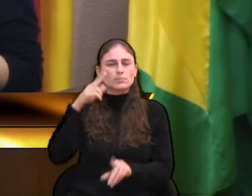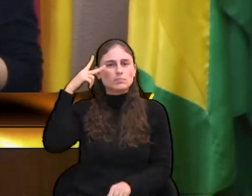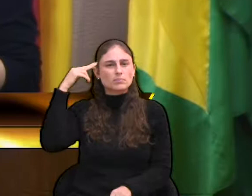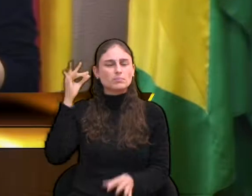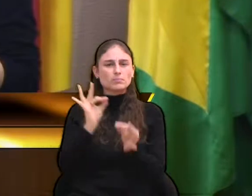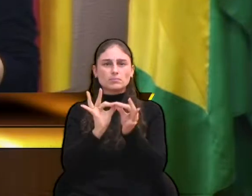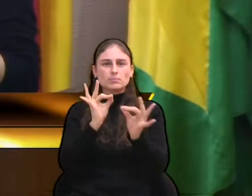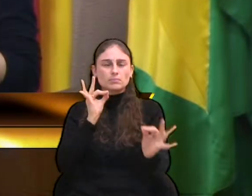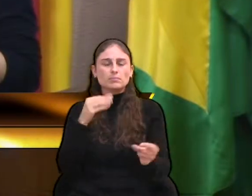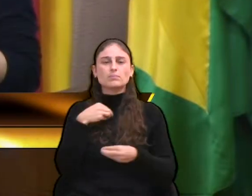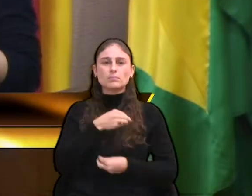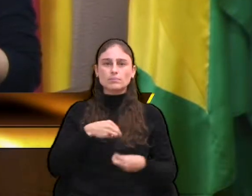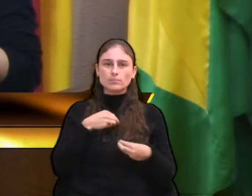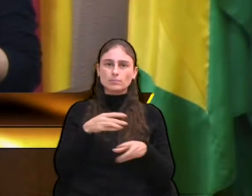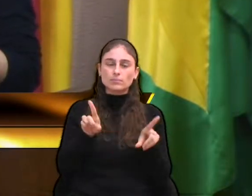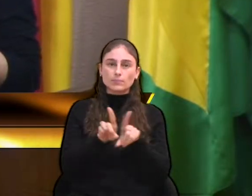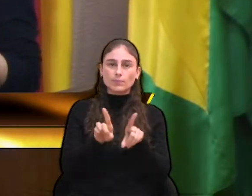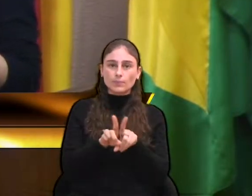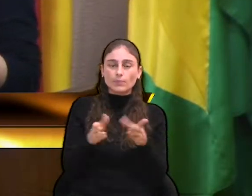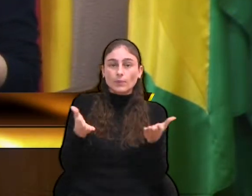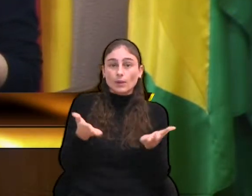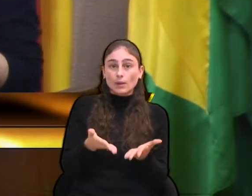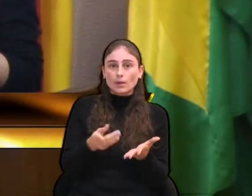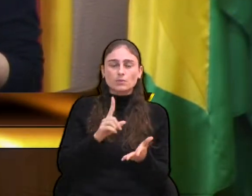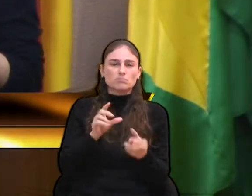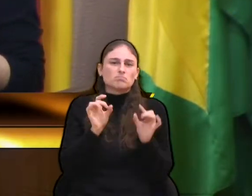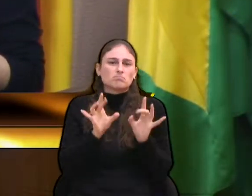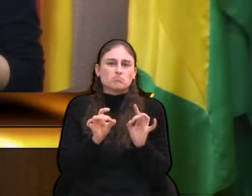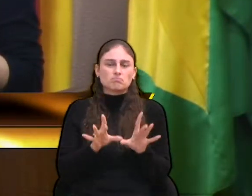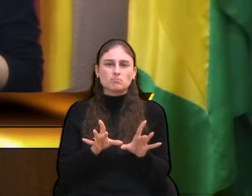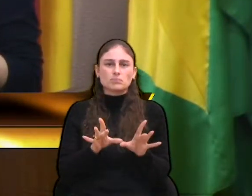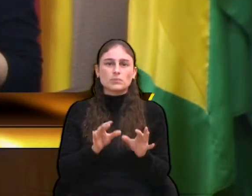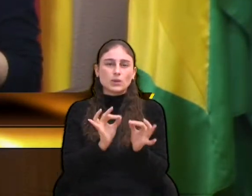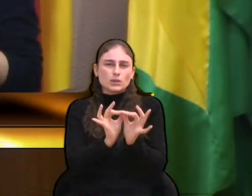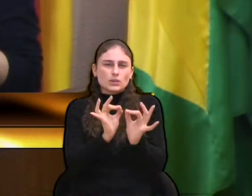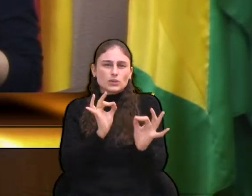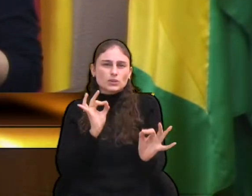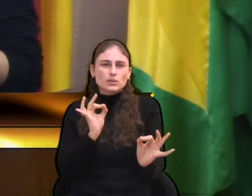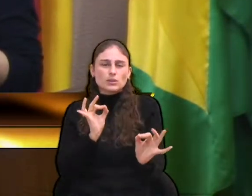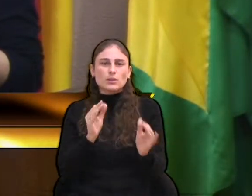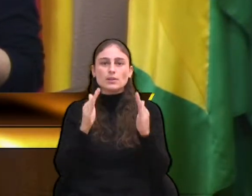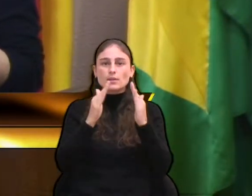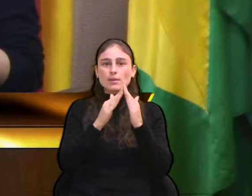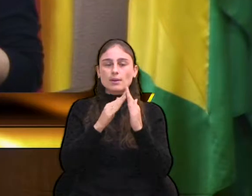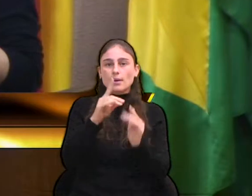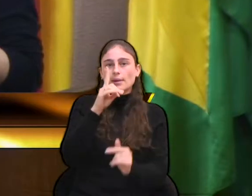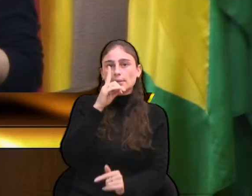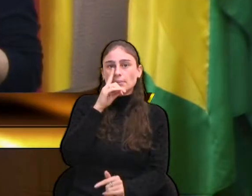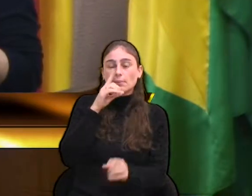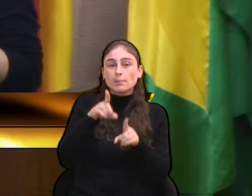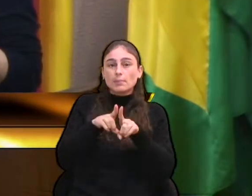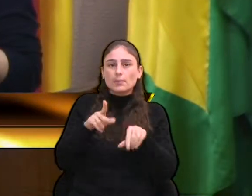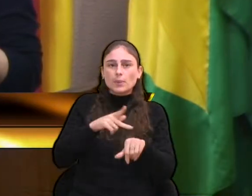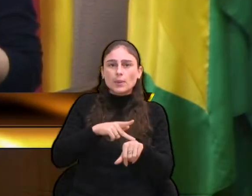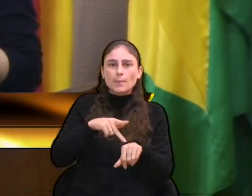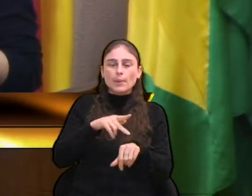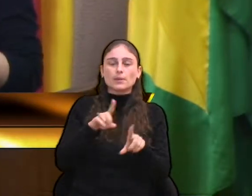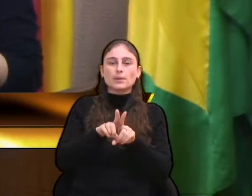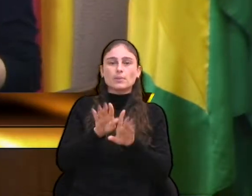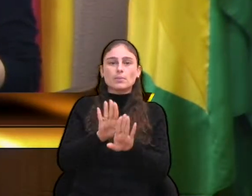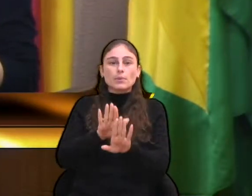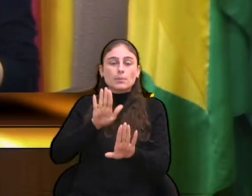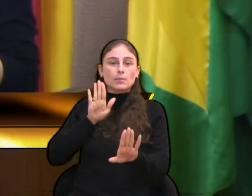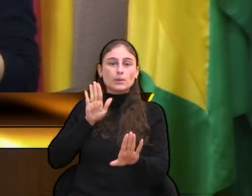distância que ainda sentimos hoje não diz respeito apenas à distância da casa-mãe e da pátria que ficou para